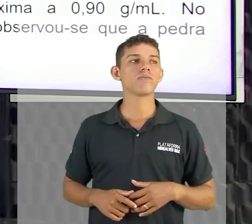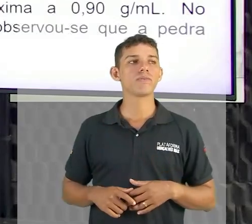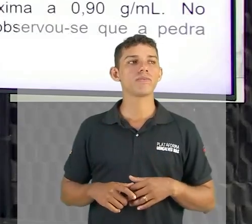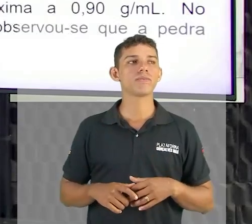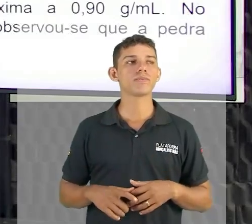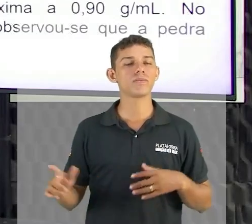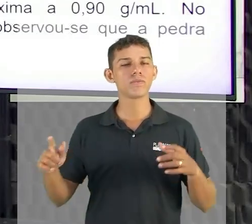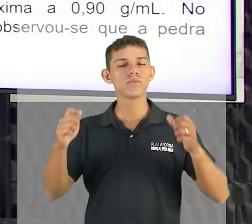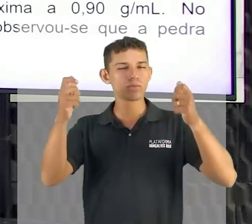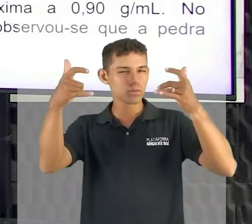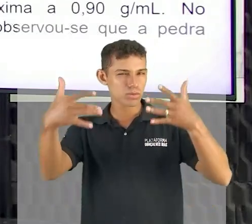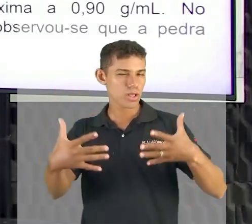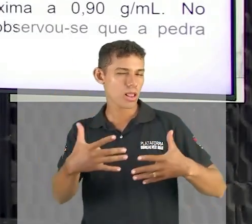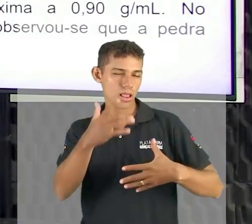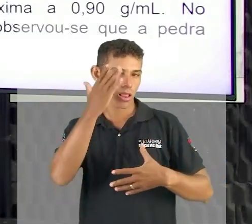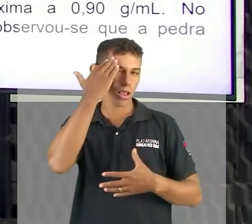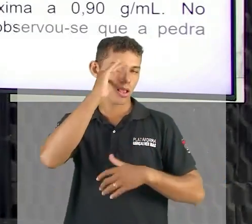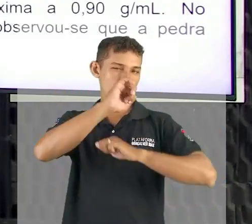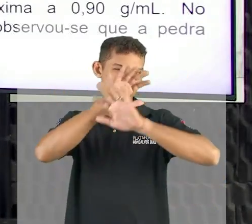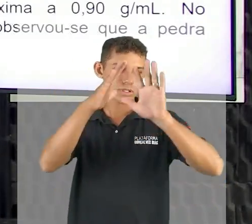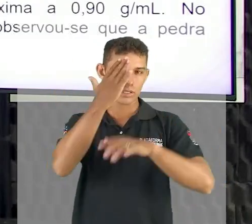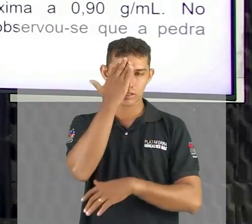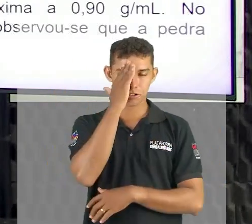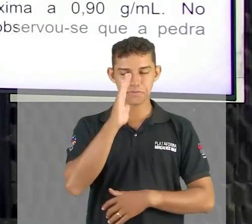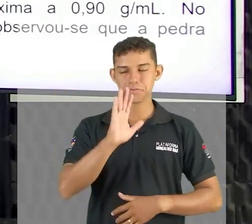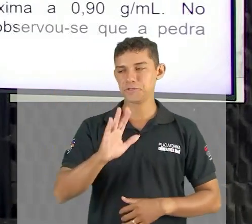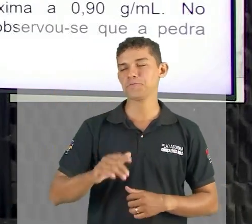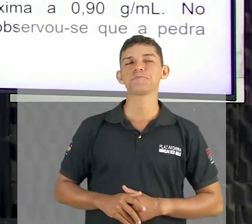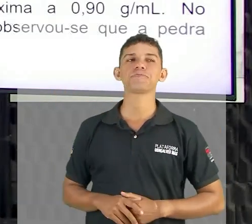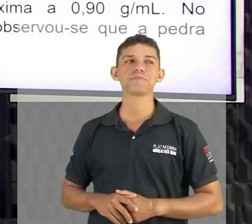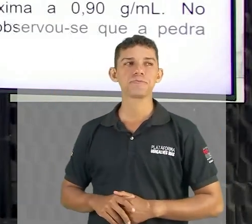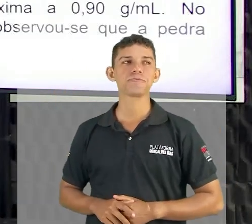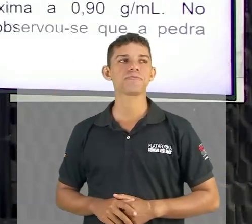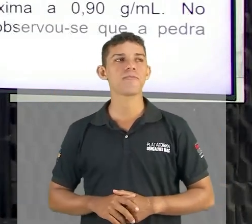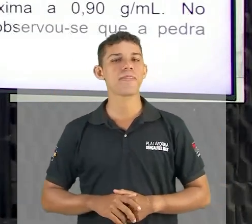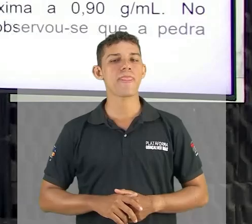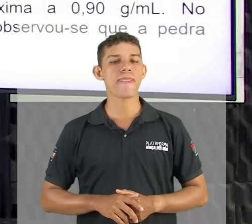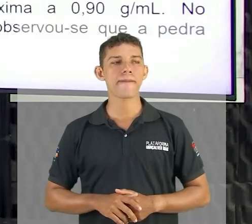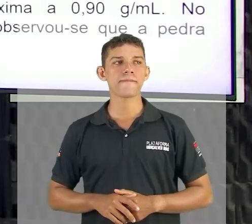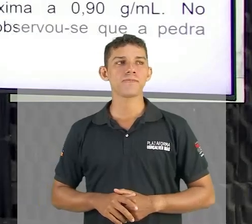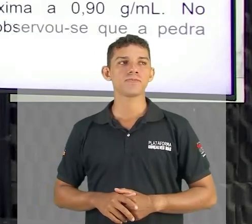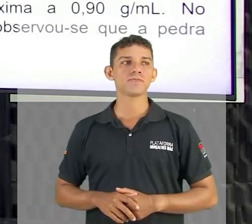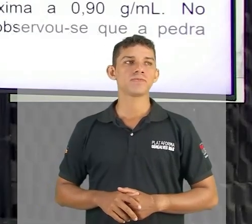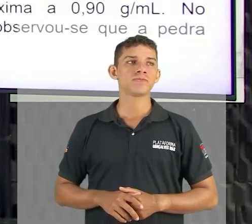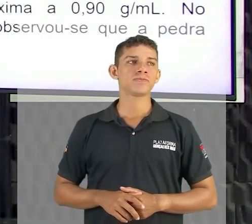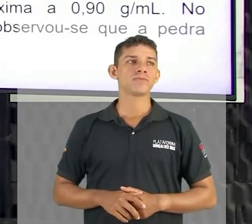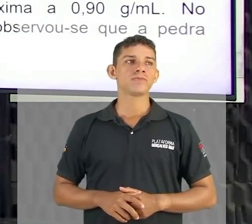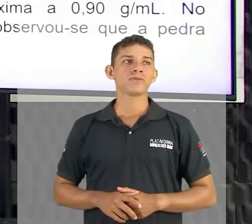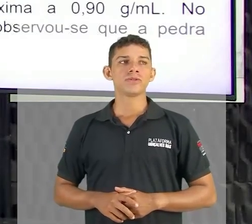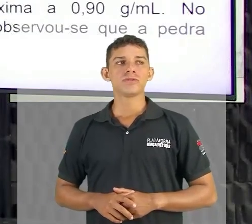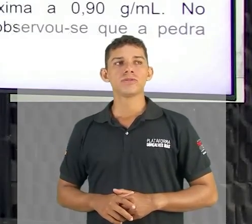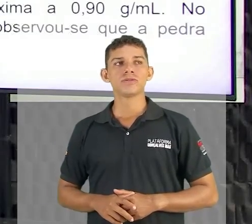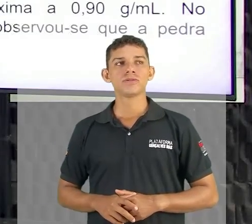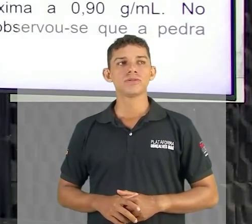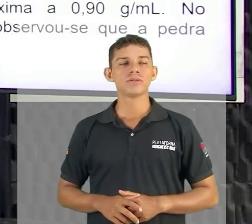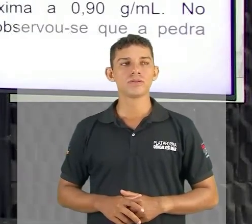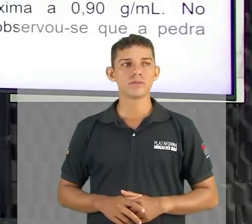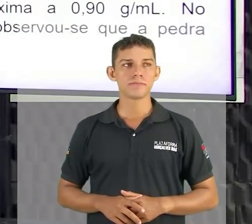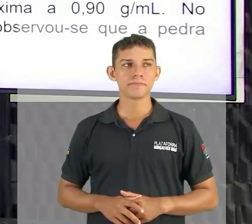um esqueminha aqui para ficar mais fácil de você entender. Então aqui eu tenho o A, o